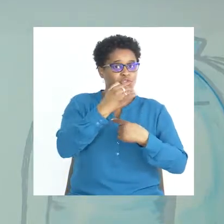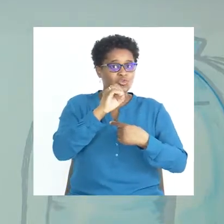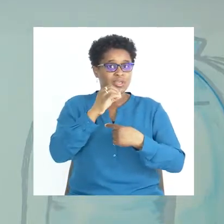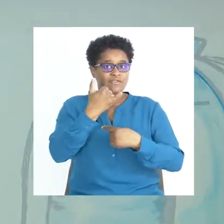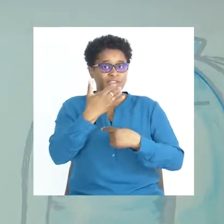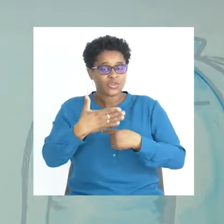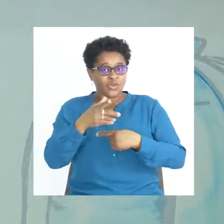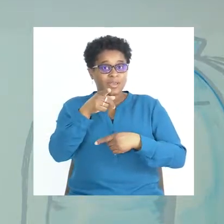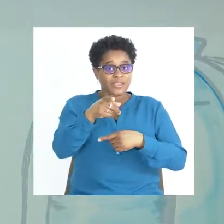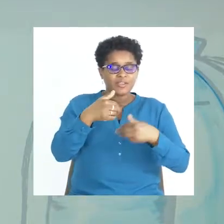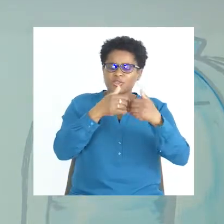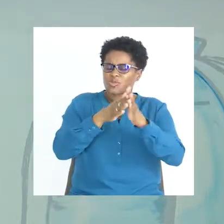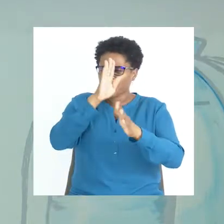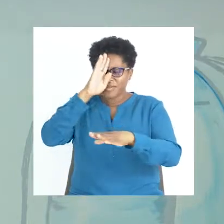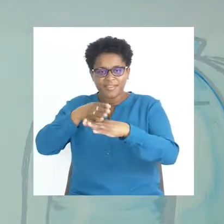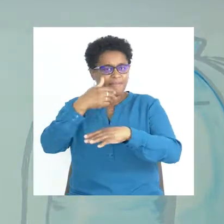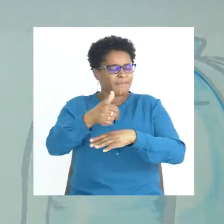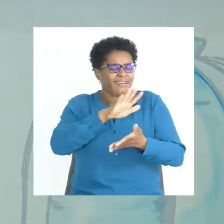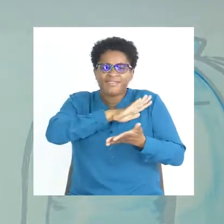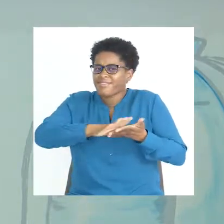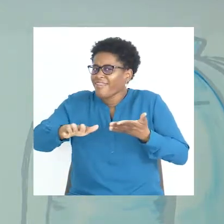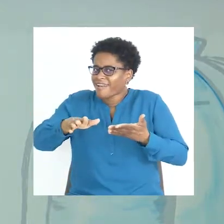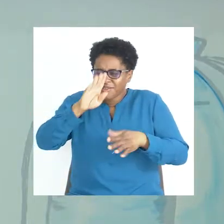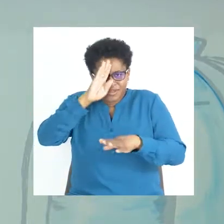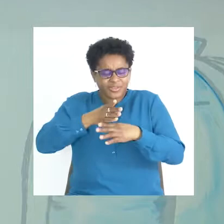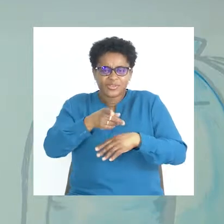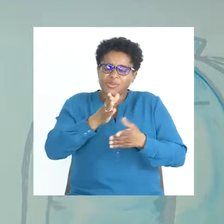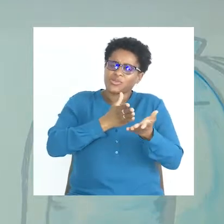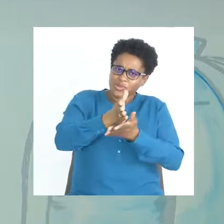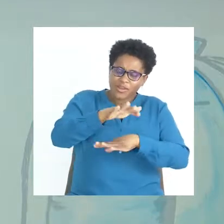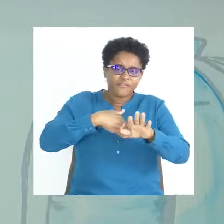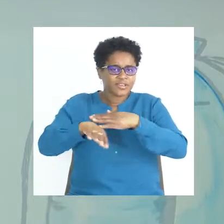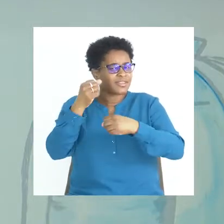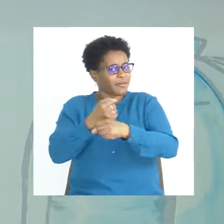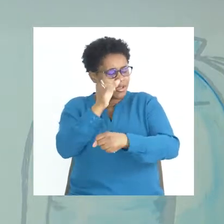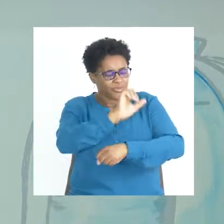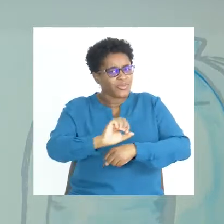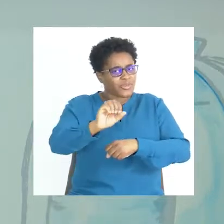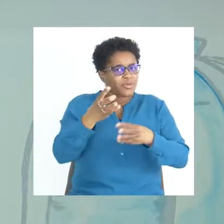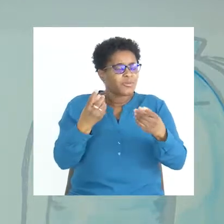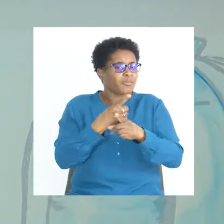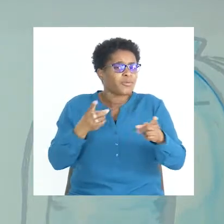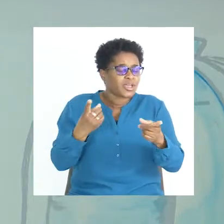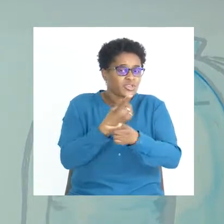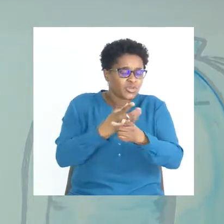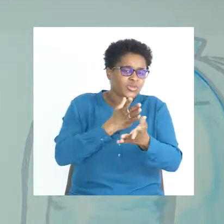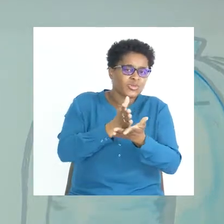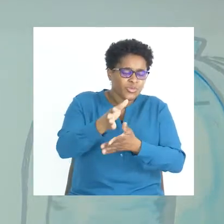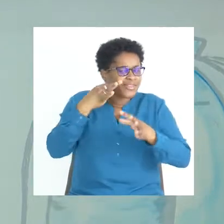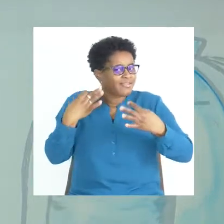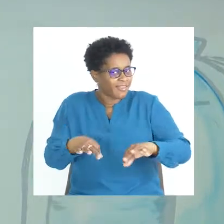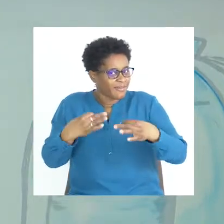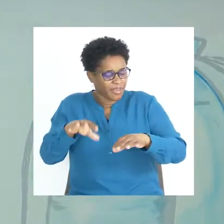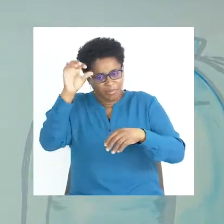ano 2021 para ti, que tudo te corra bem, que nada te mexa e que tu continues a fazer a tua parte, porque as coisas ainda